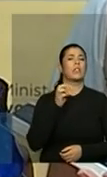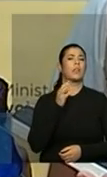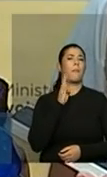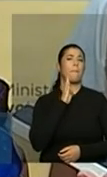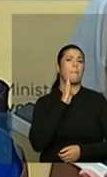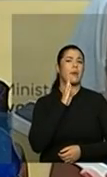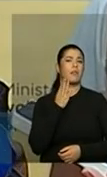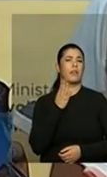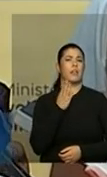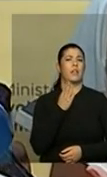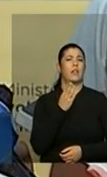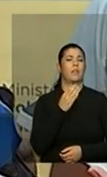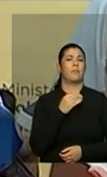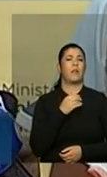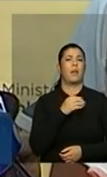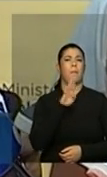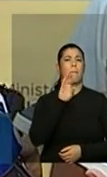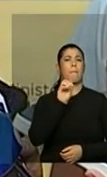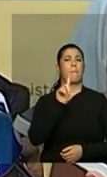Bolsa Família?